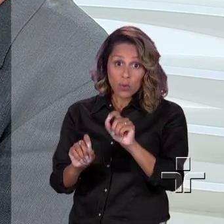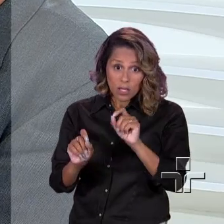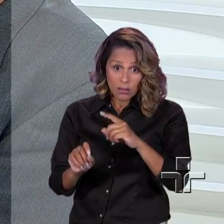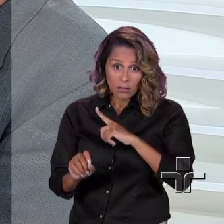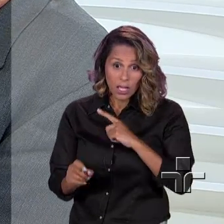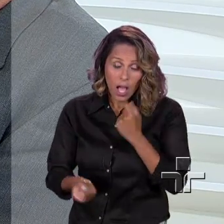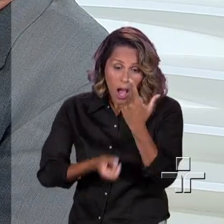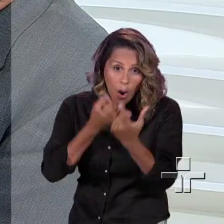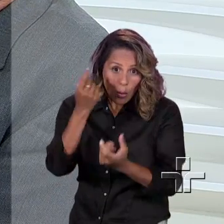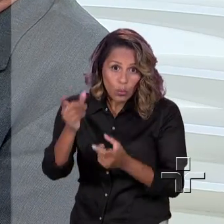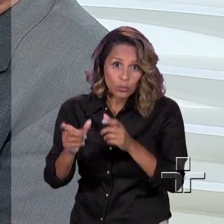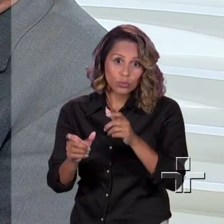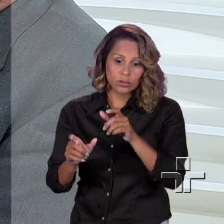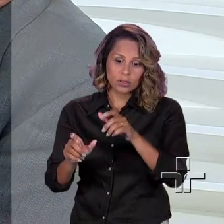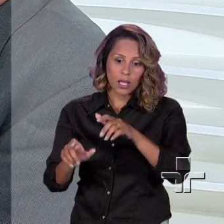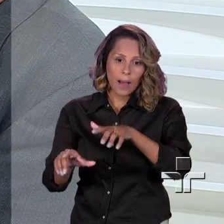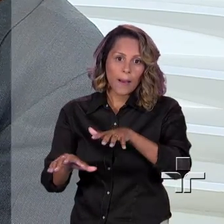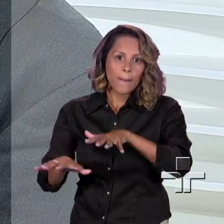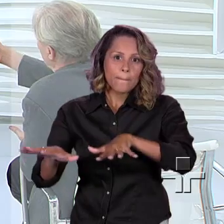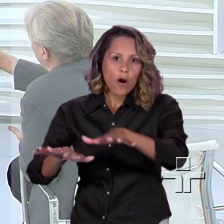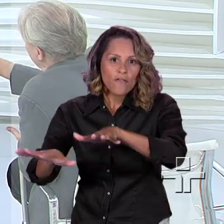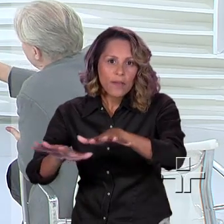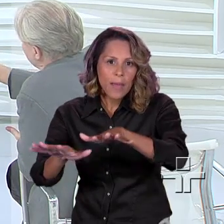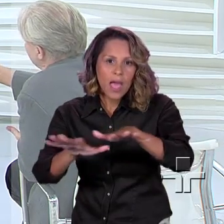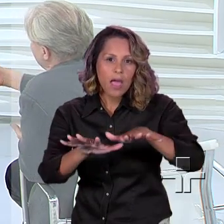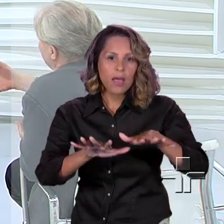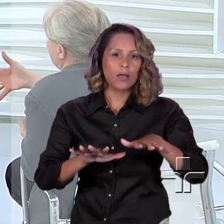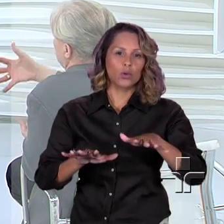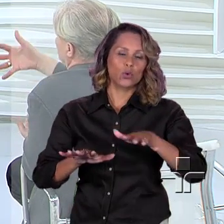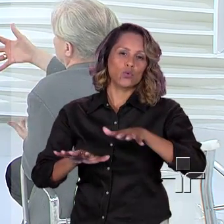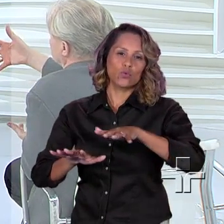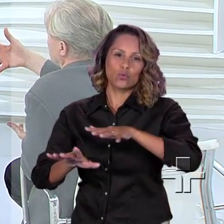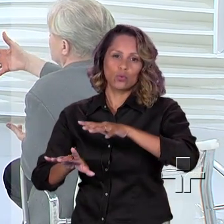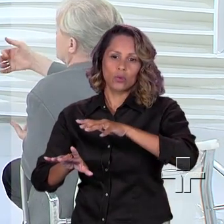e políticos e partidos políticos respondem de uma maneira